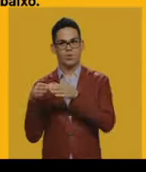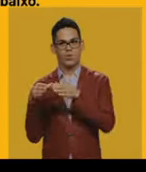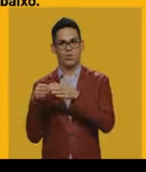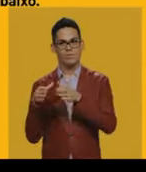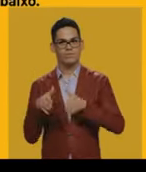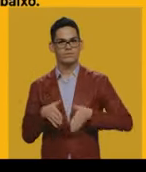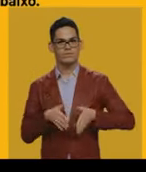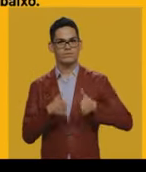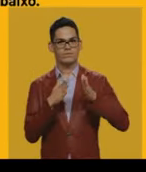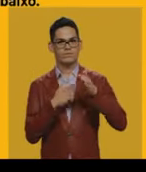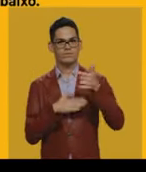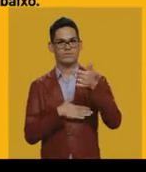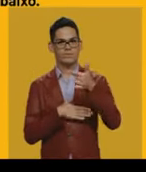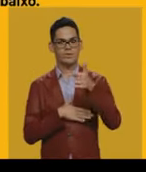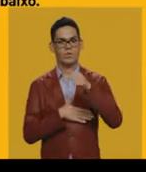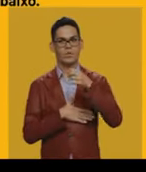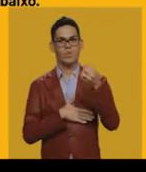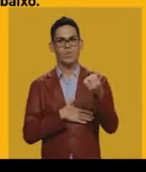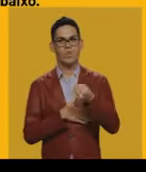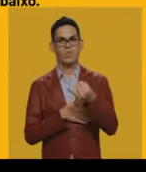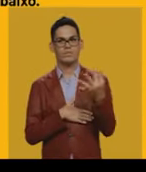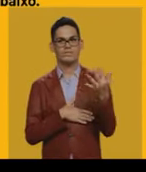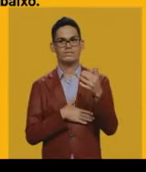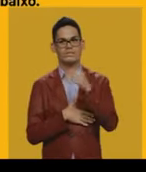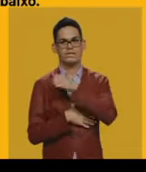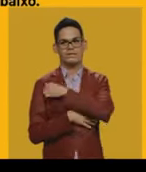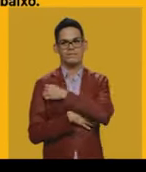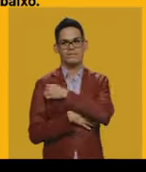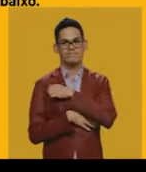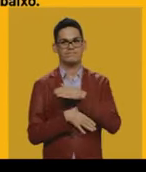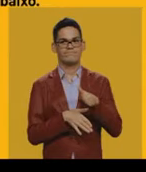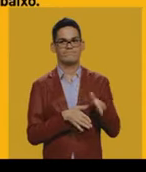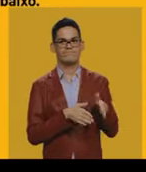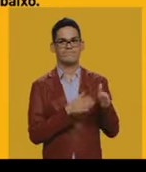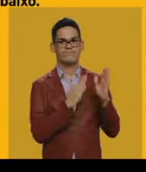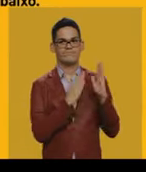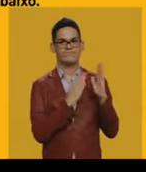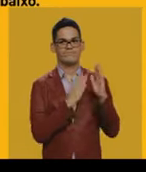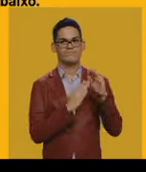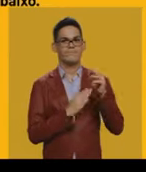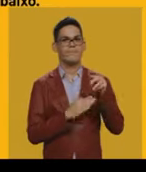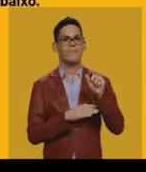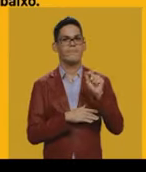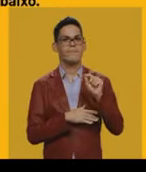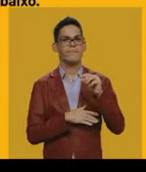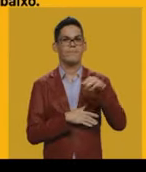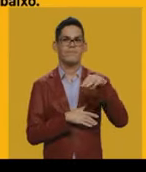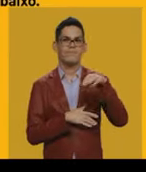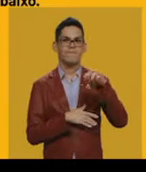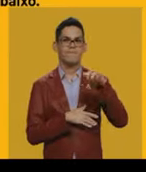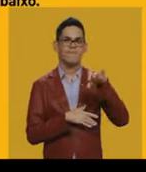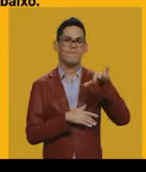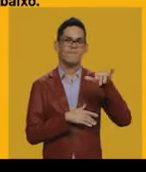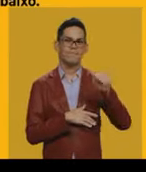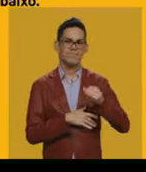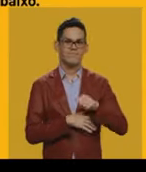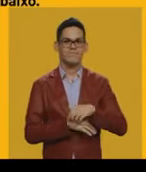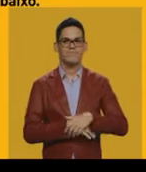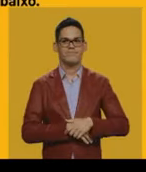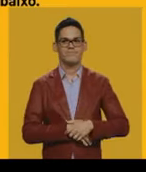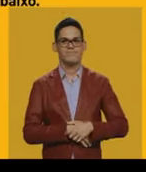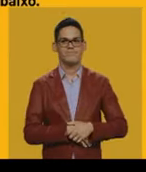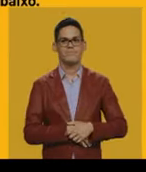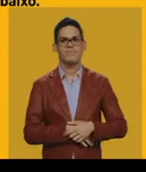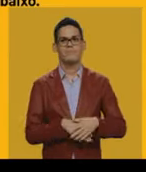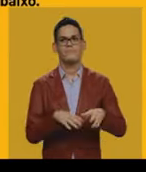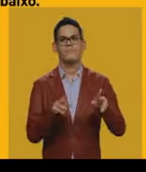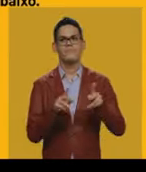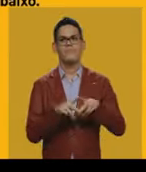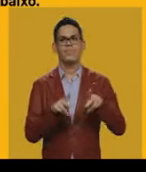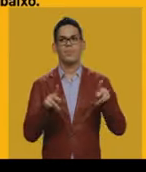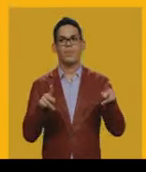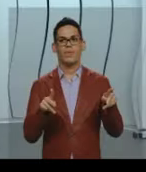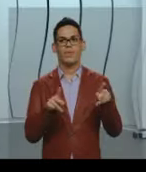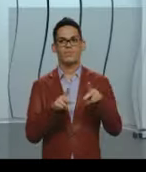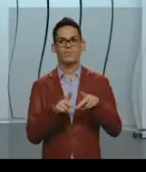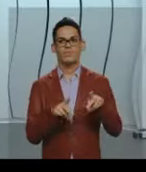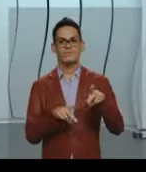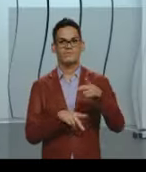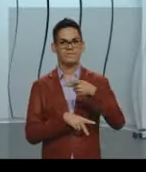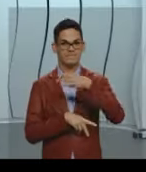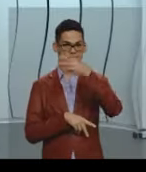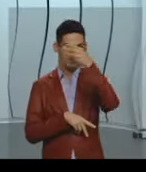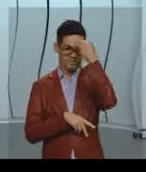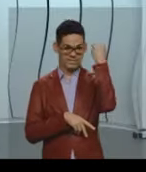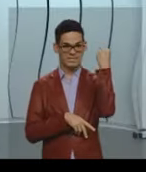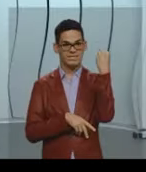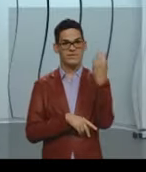número de alunos de cada turma e na terceira coluna a média. O professor esqueceu a